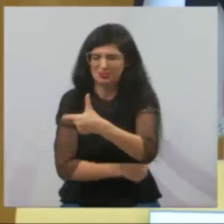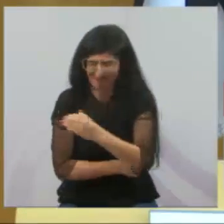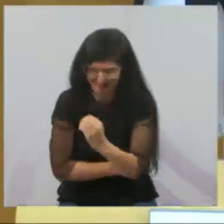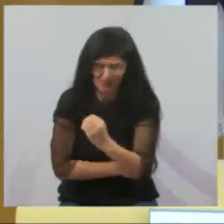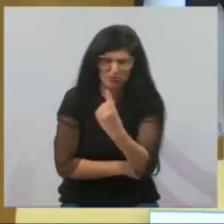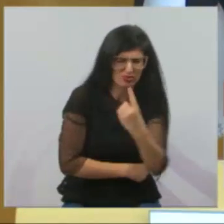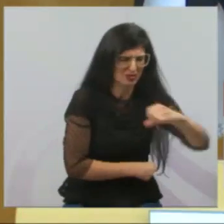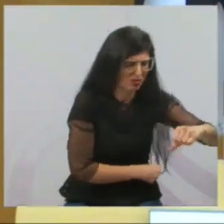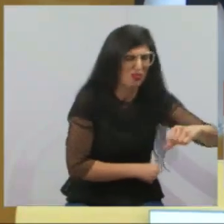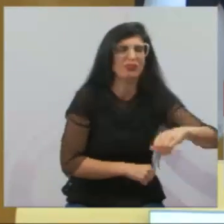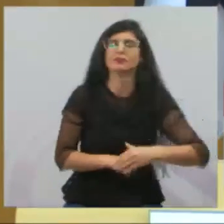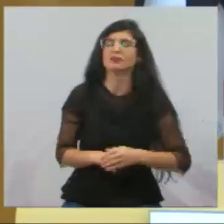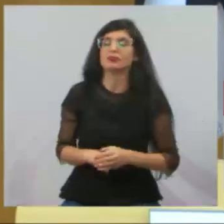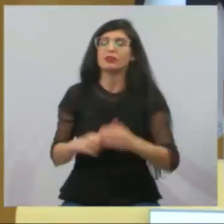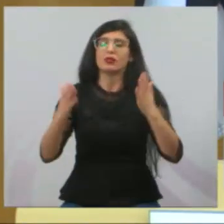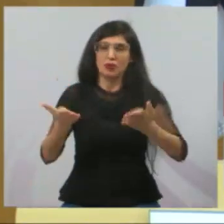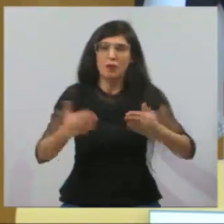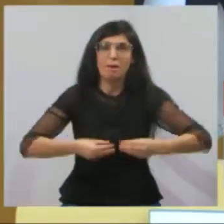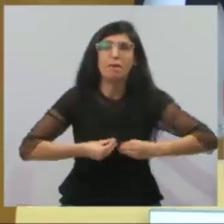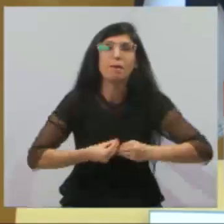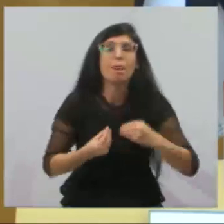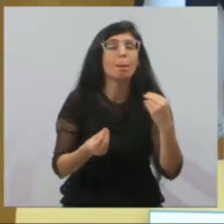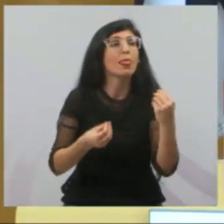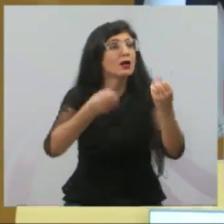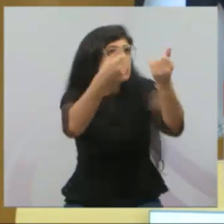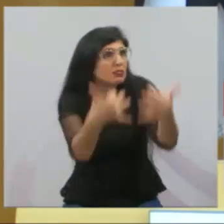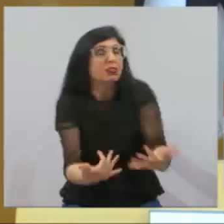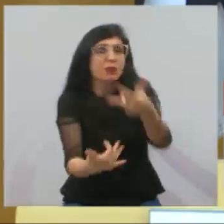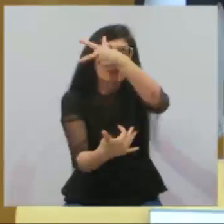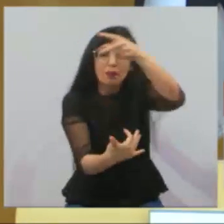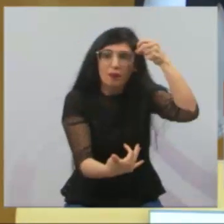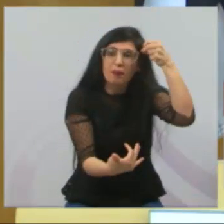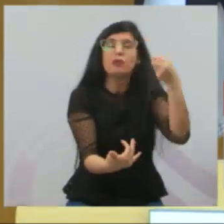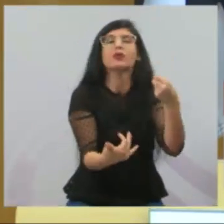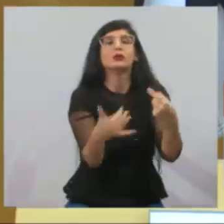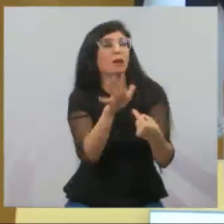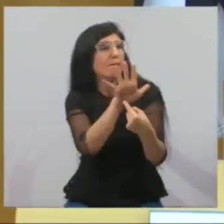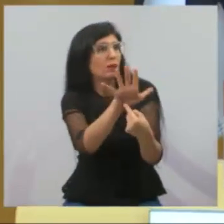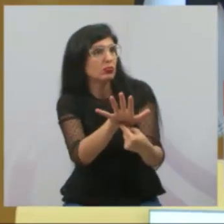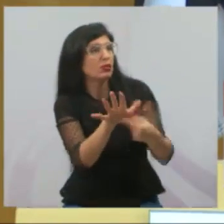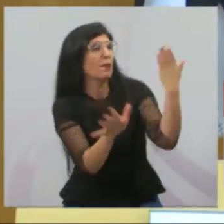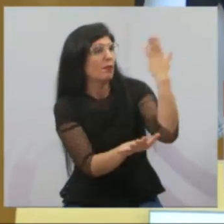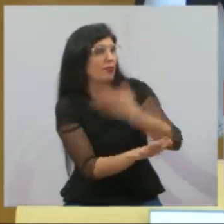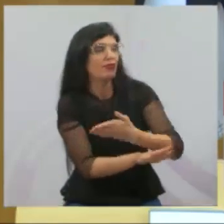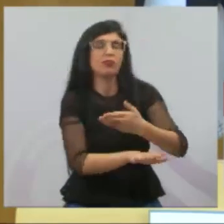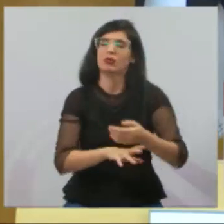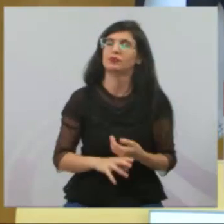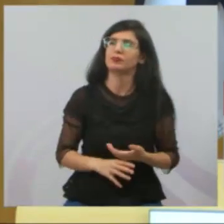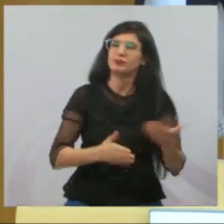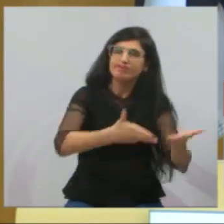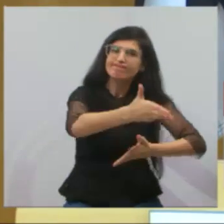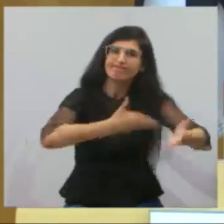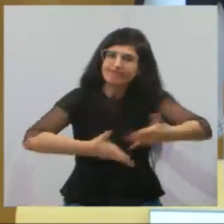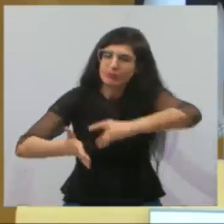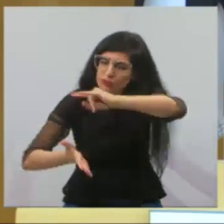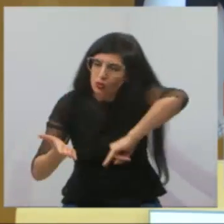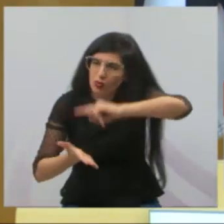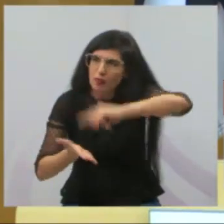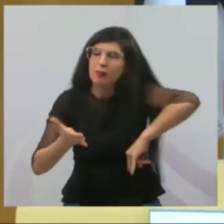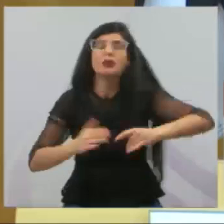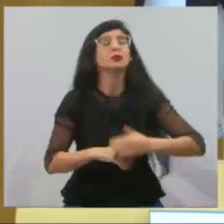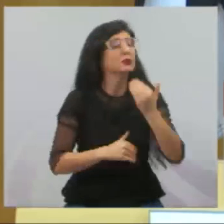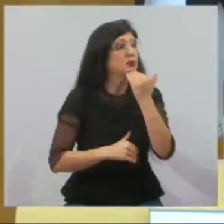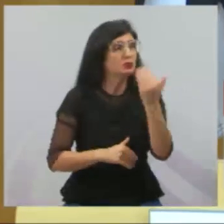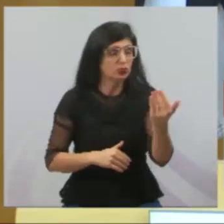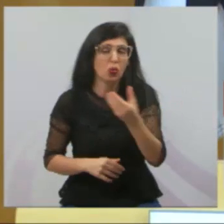entregar ao prefeito e pedir para ele, como a gente relata aqui no final, vimos por meio dessa solicitar a Vossa Excelência,